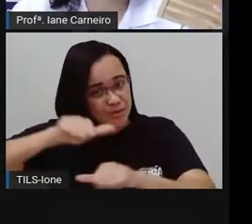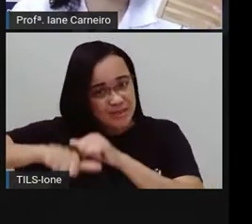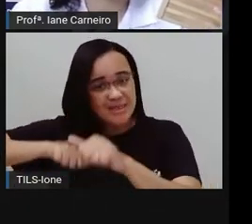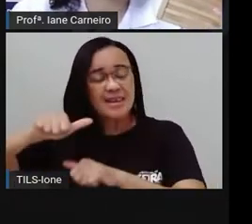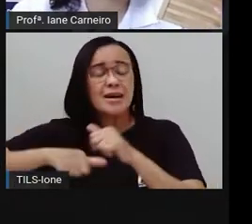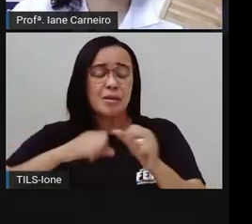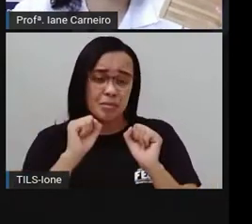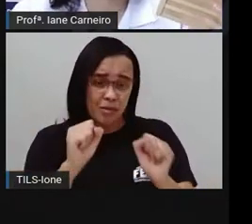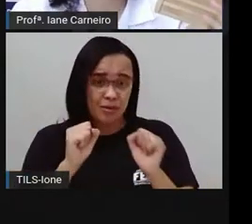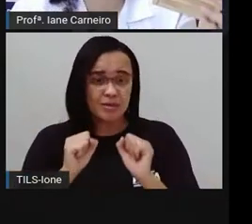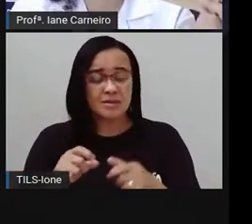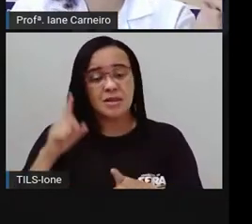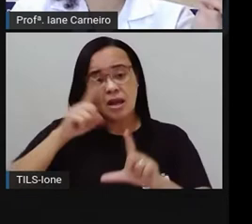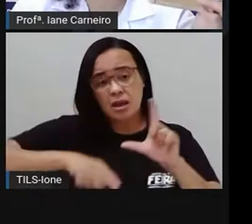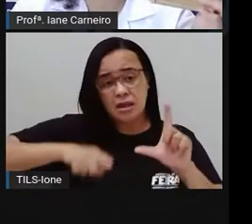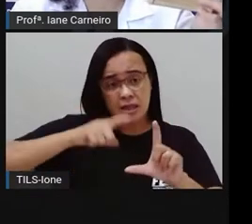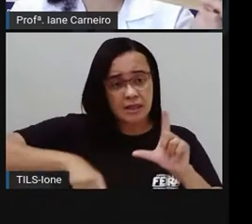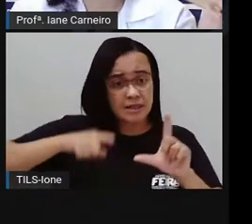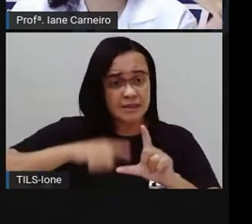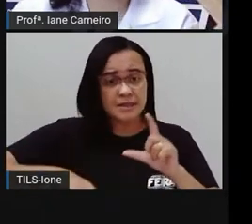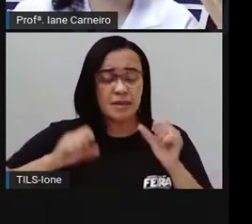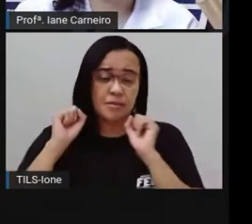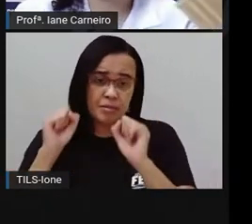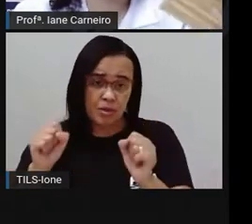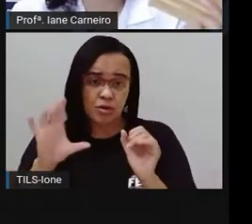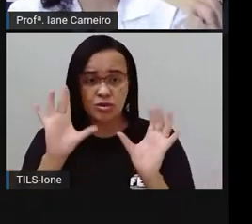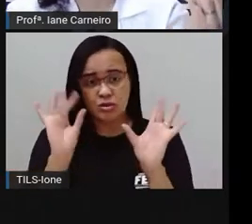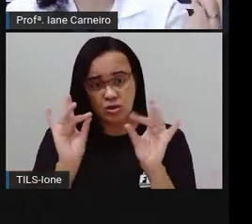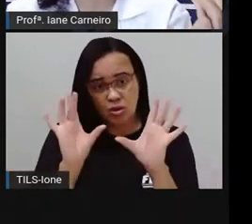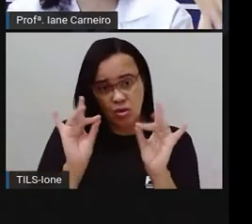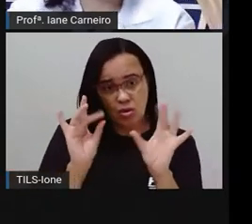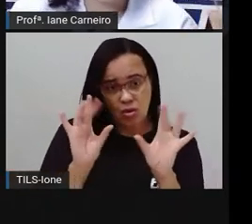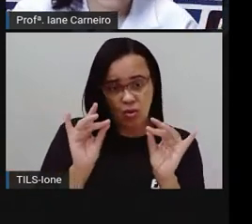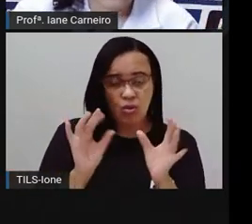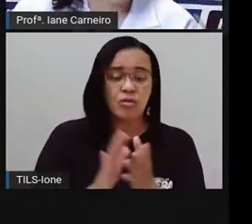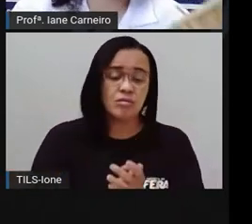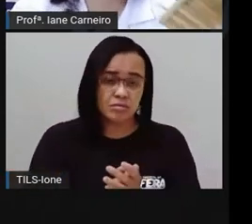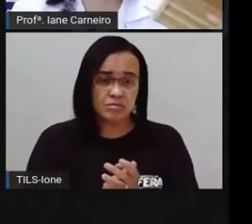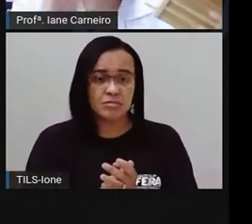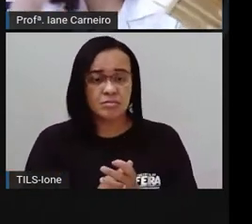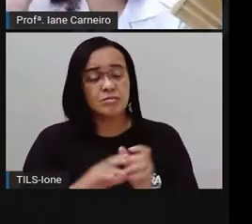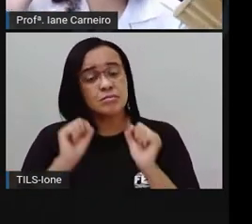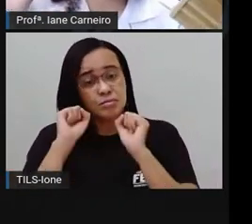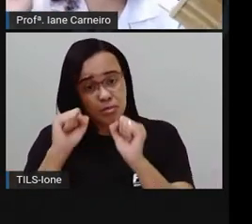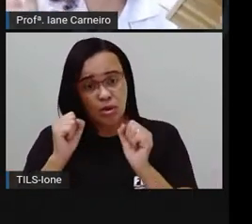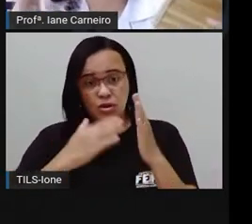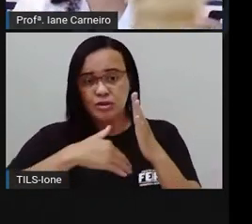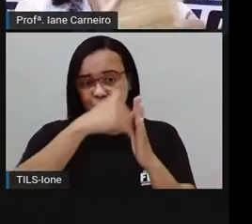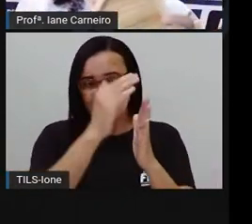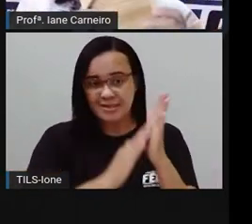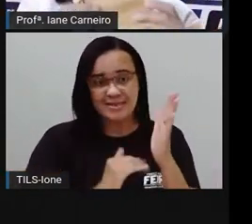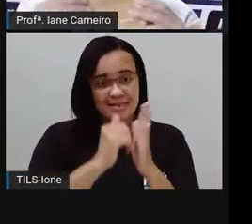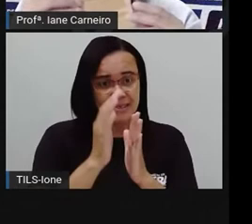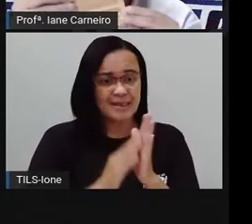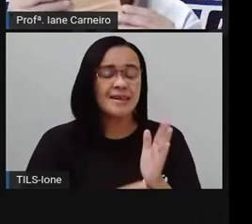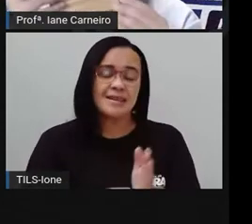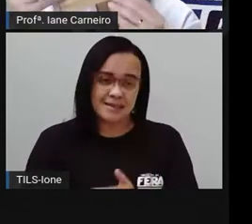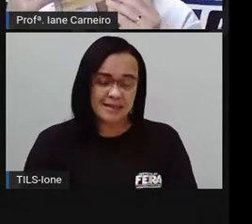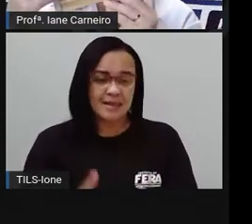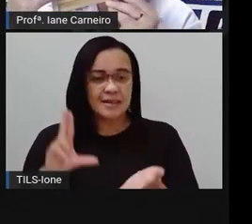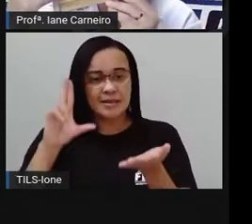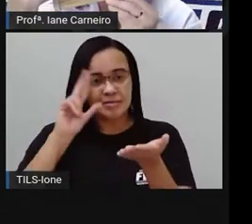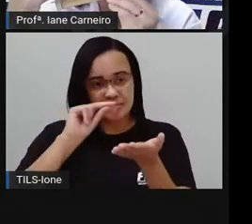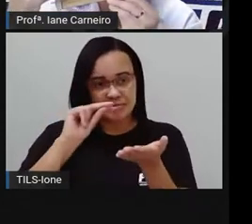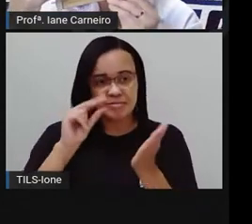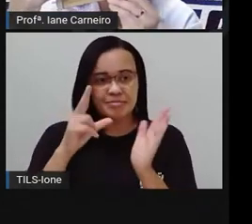as letras, ó. Você pode colocar adesivo, pode pintar, do jeito que você quiser. Quero ver os porta-retratos